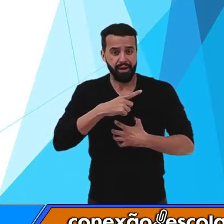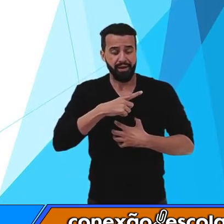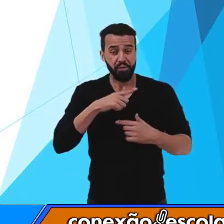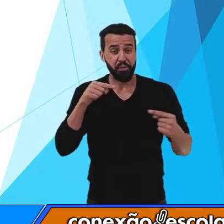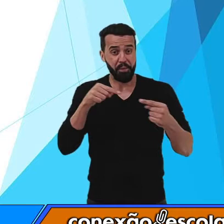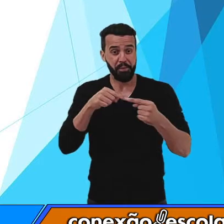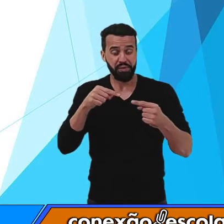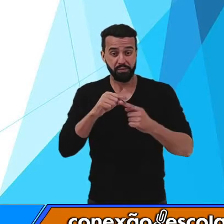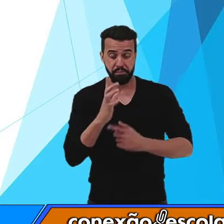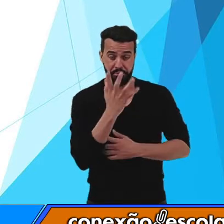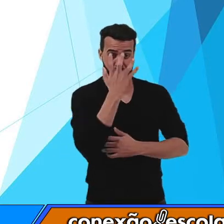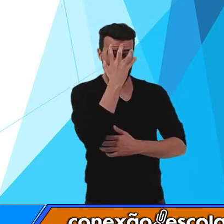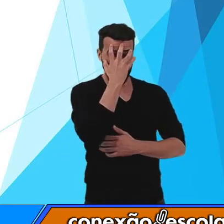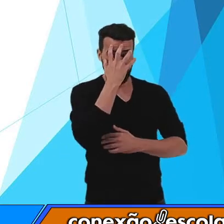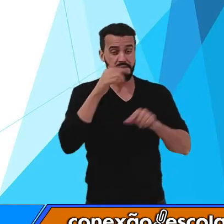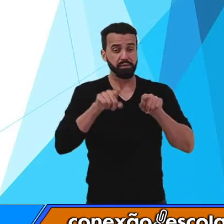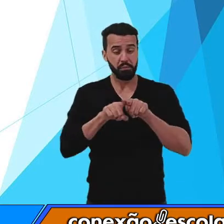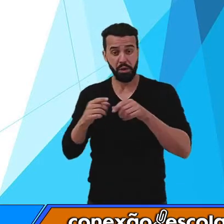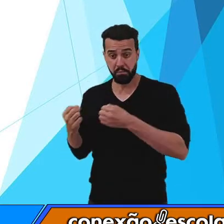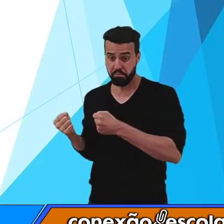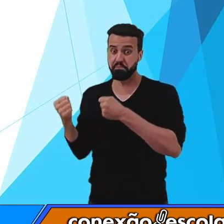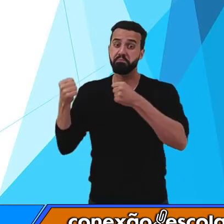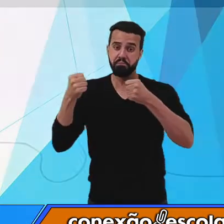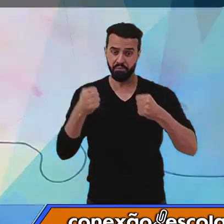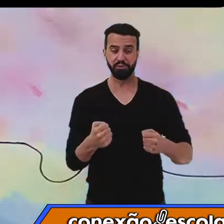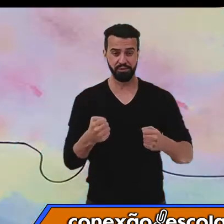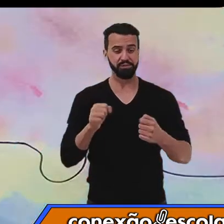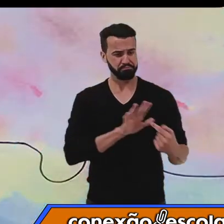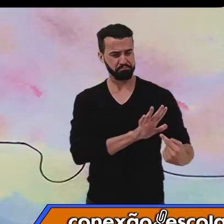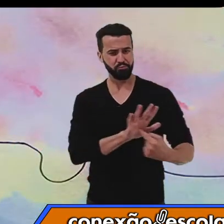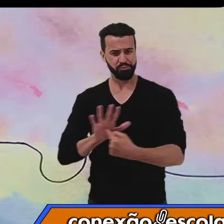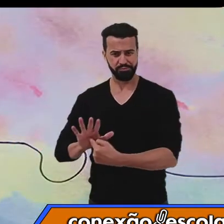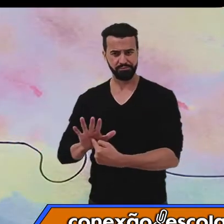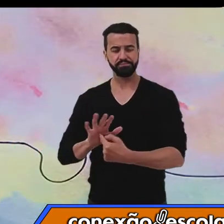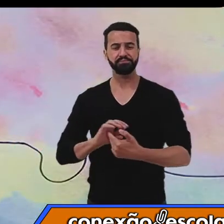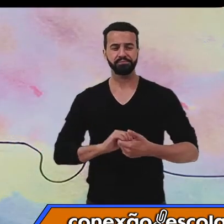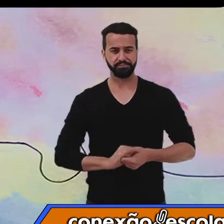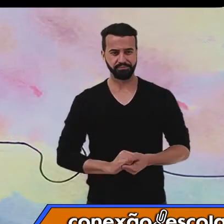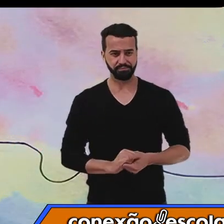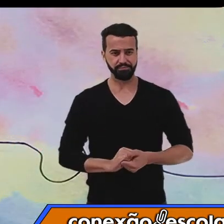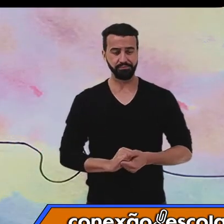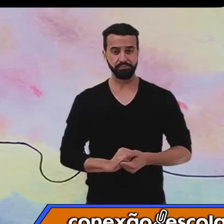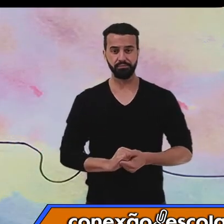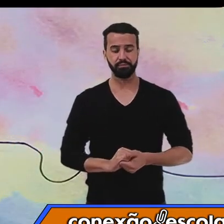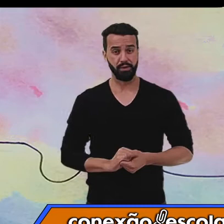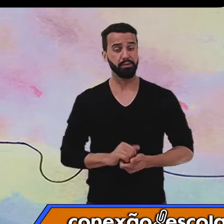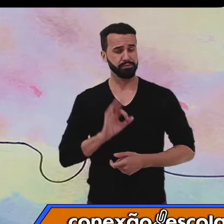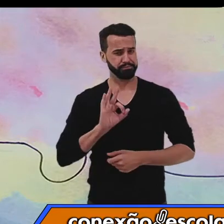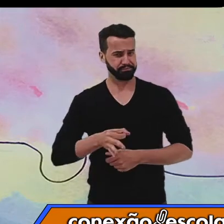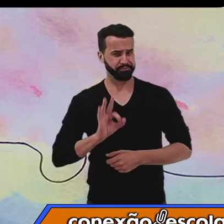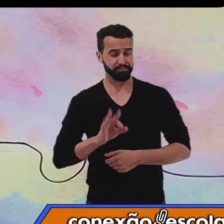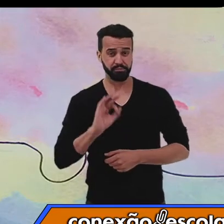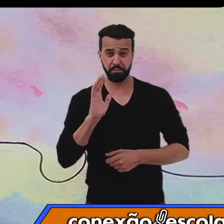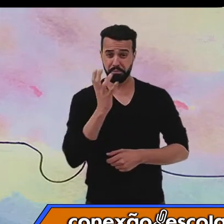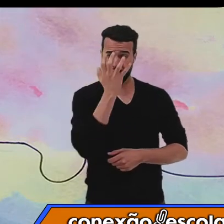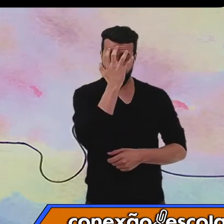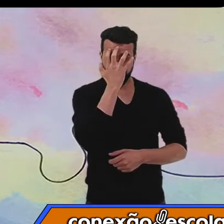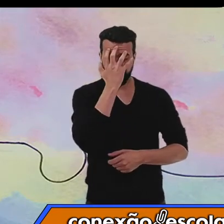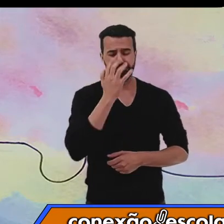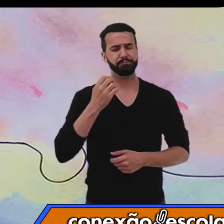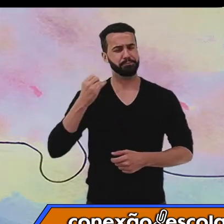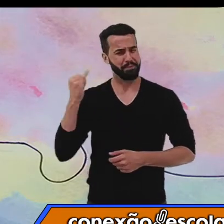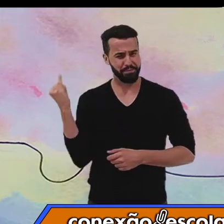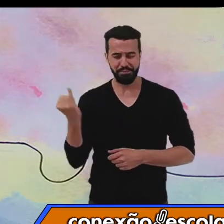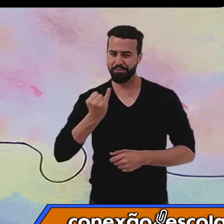identificação entre o mascarado e o poder a que ele se referia. Não há dúvidas de que a máscara teve tão importante